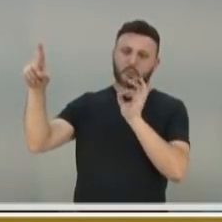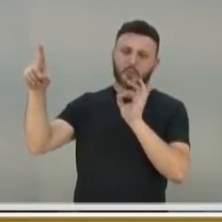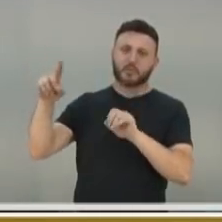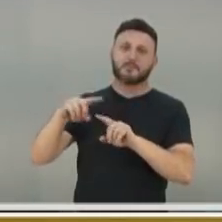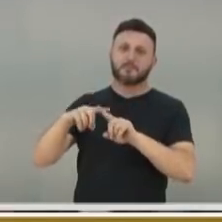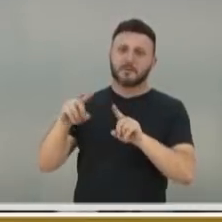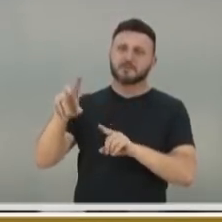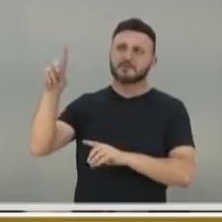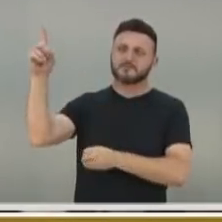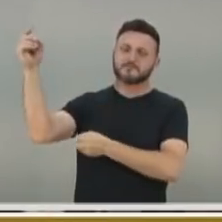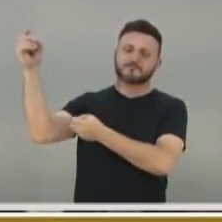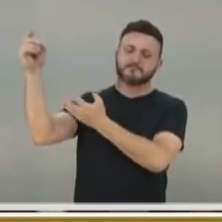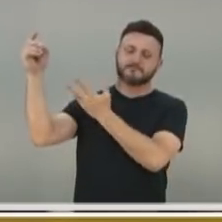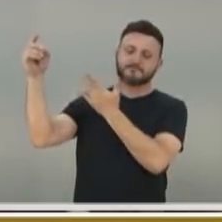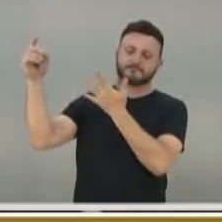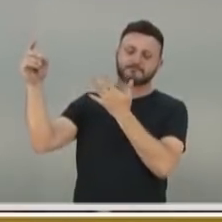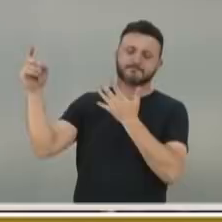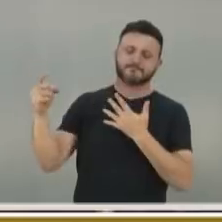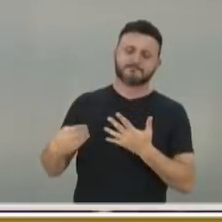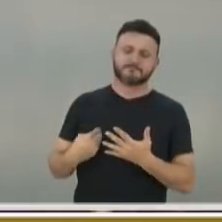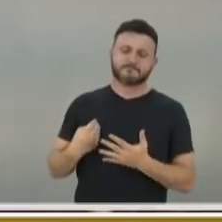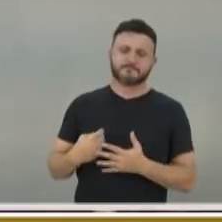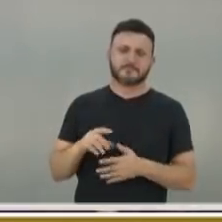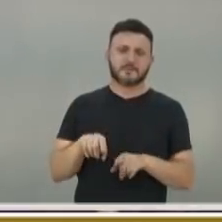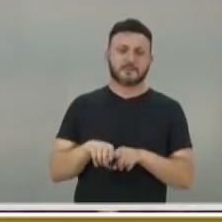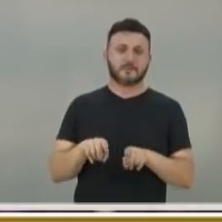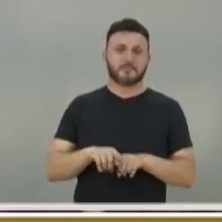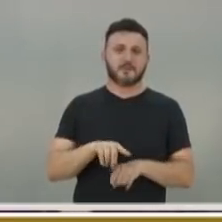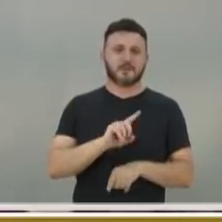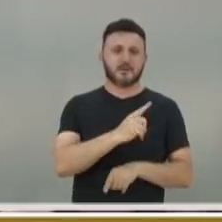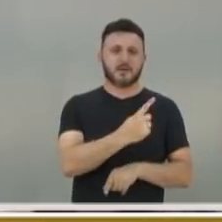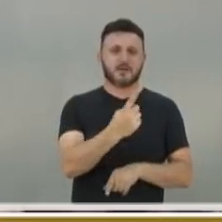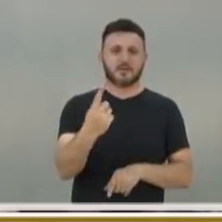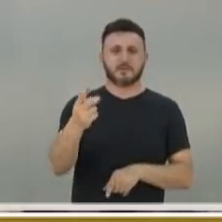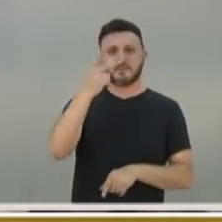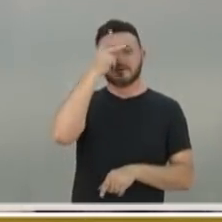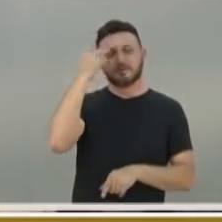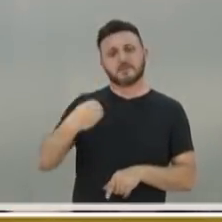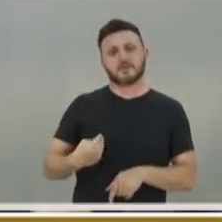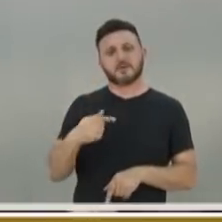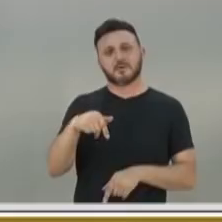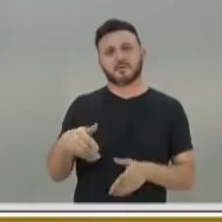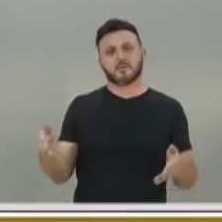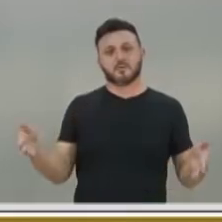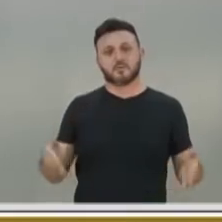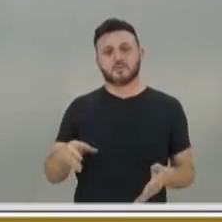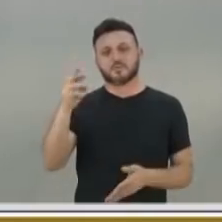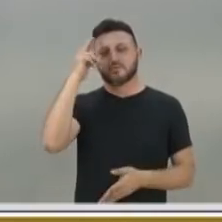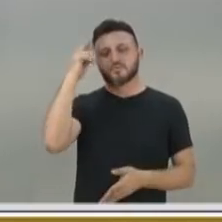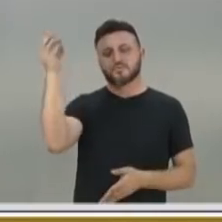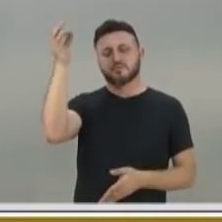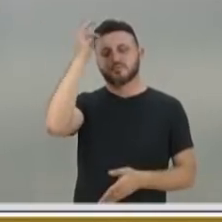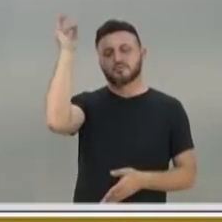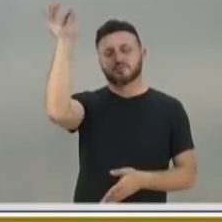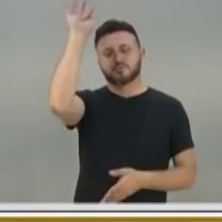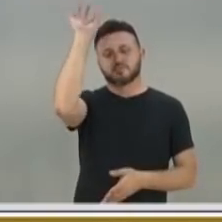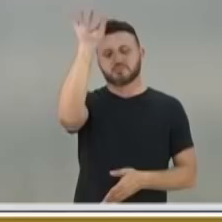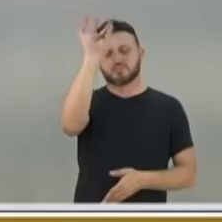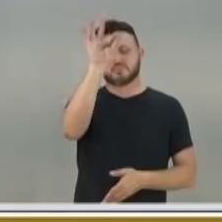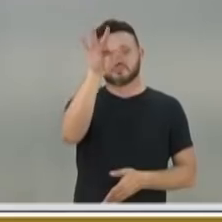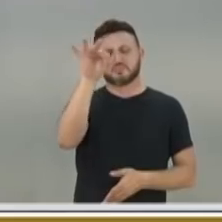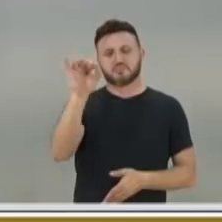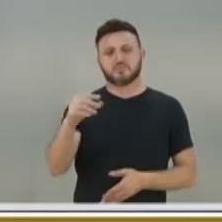cada pessoa que está aqui nessa plateia. Venha, Senhor Jesus, com teu Santo Espírito, que assim como a família de Nazaré